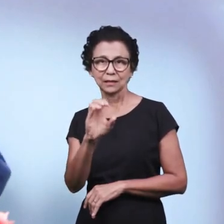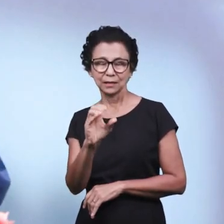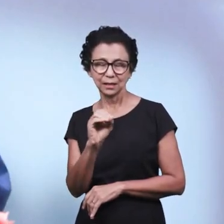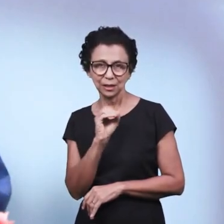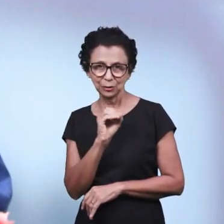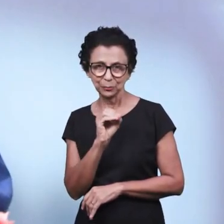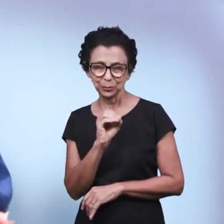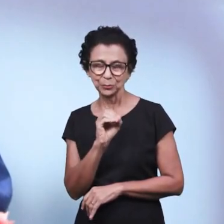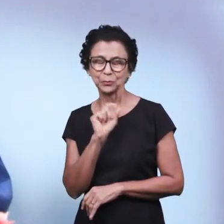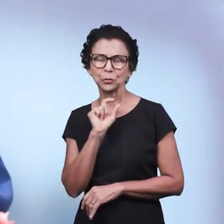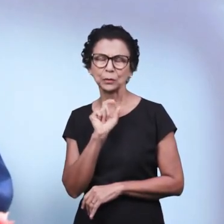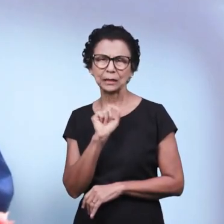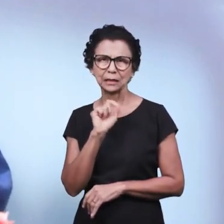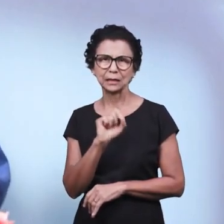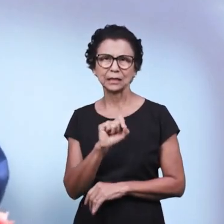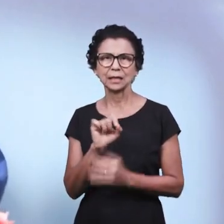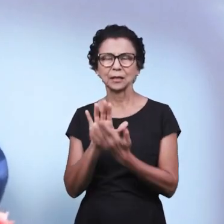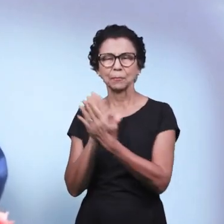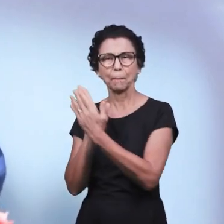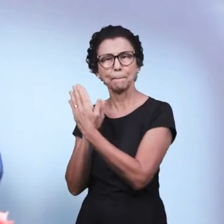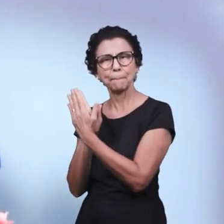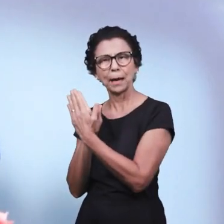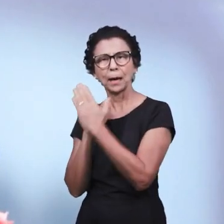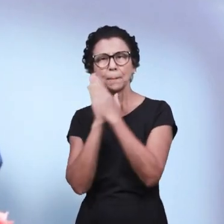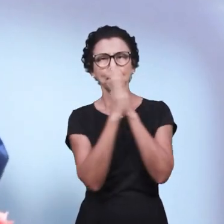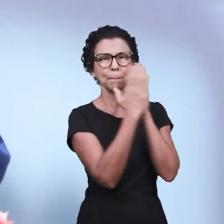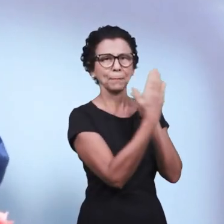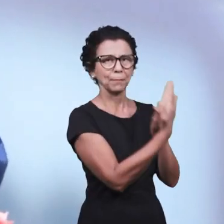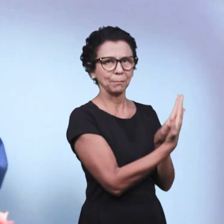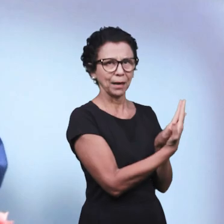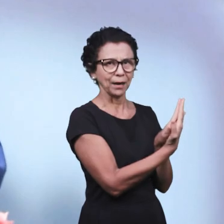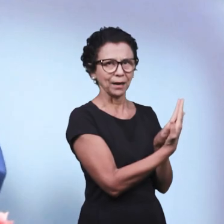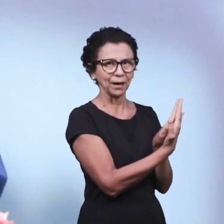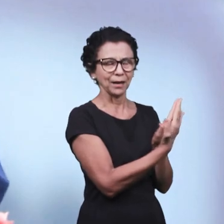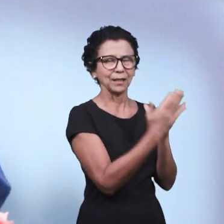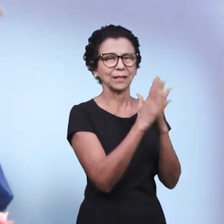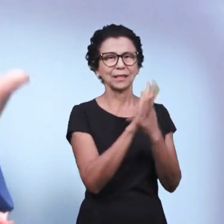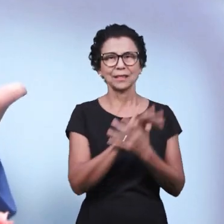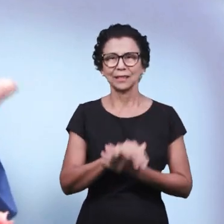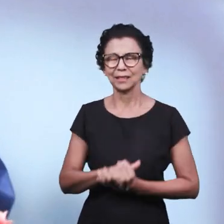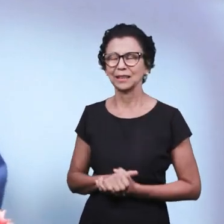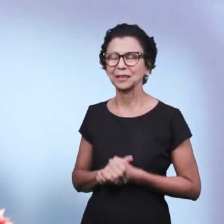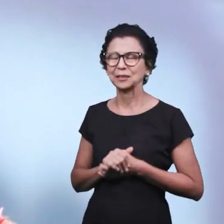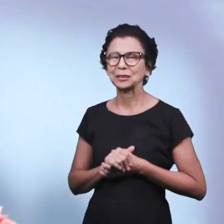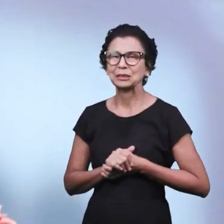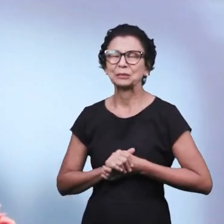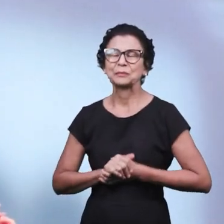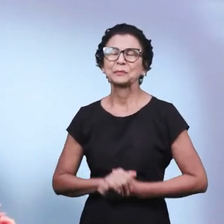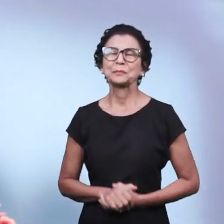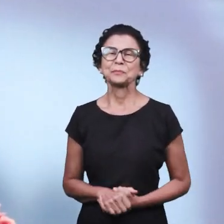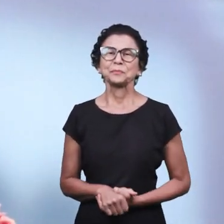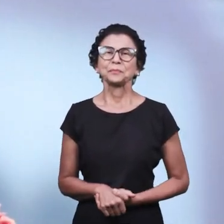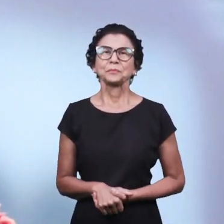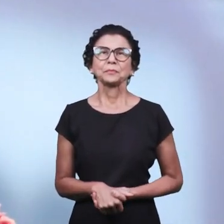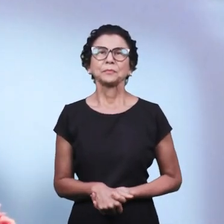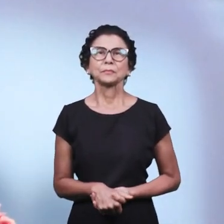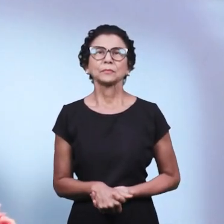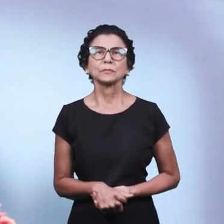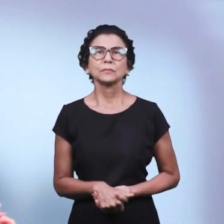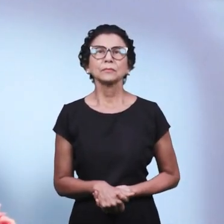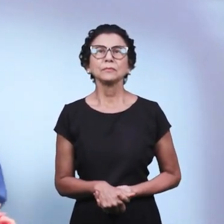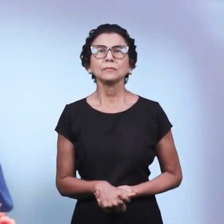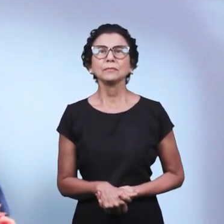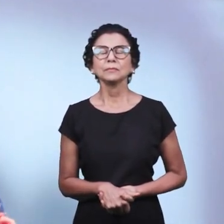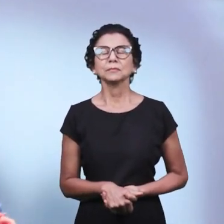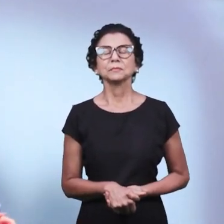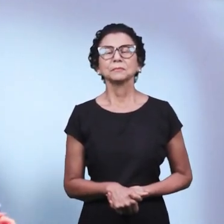também trazendo um pouco de onde, né, nós estamos chegando. Queremos começar agora com Carlos Bressan,